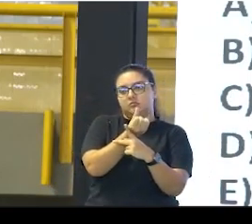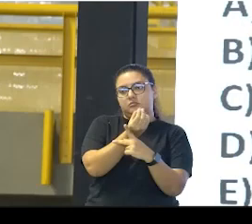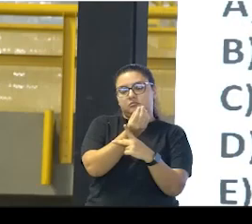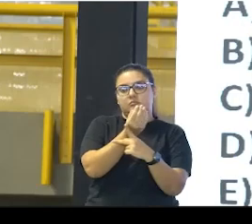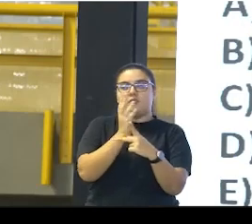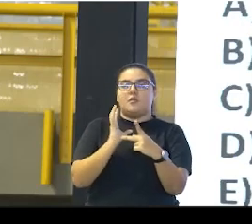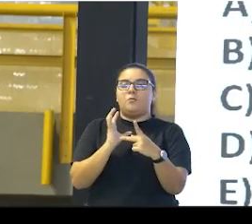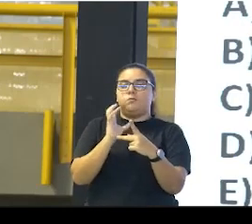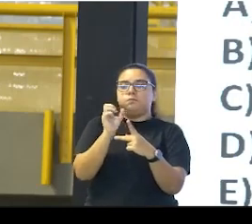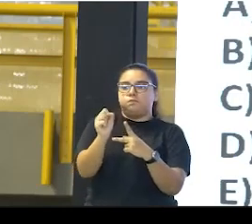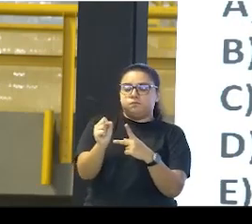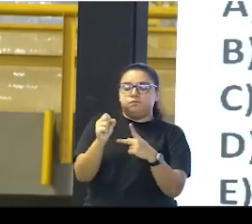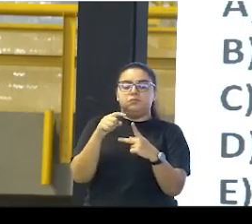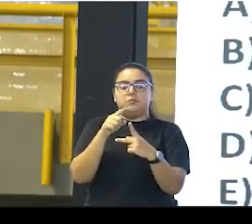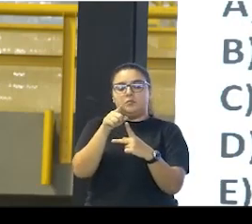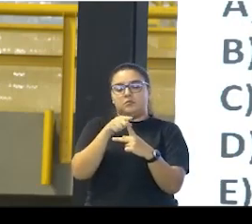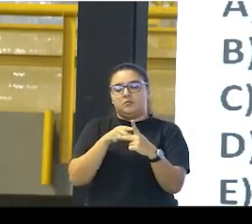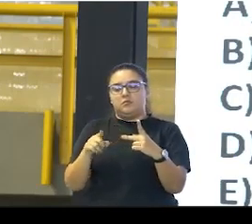vetor